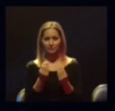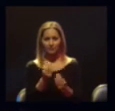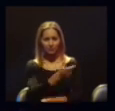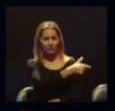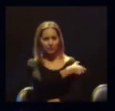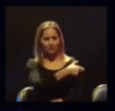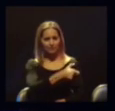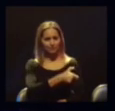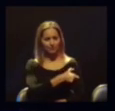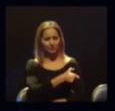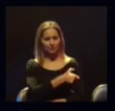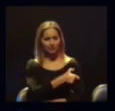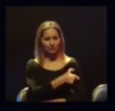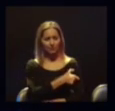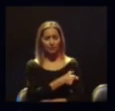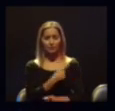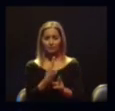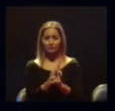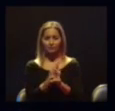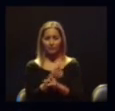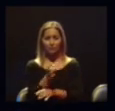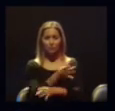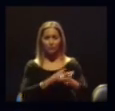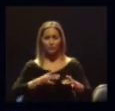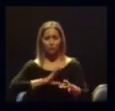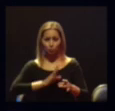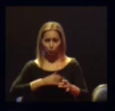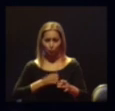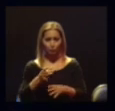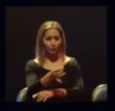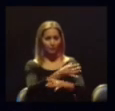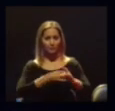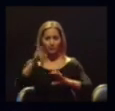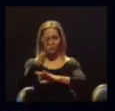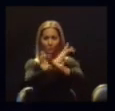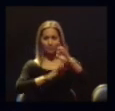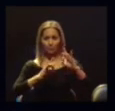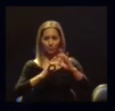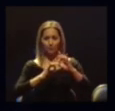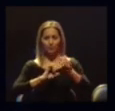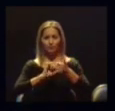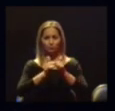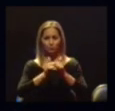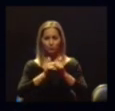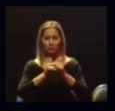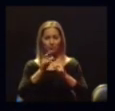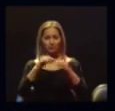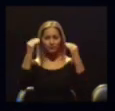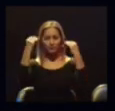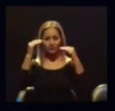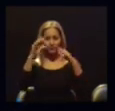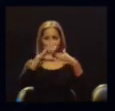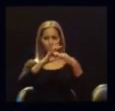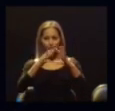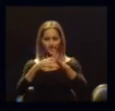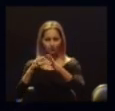embaixadores, muitos deles campeões do mundo, campeões da Europa, atletas e treinadores